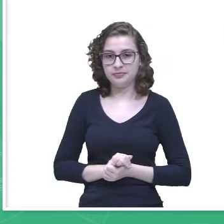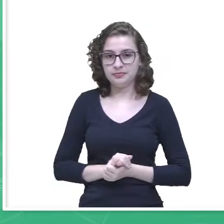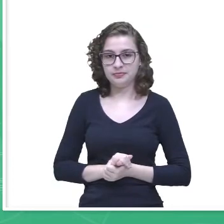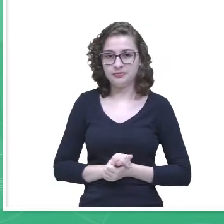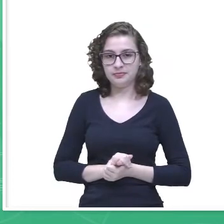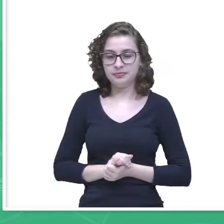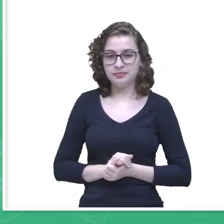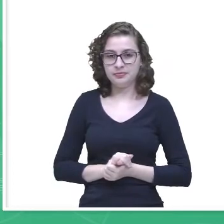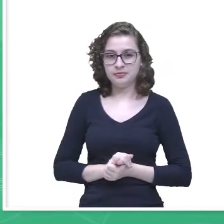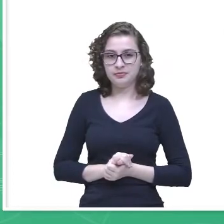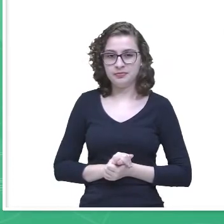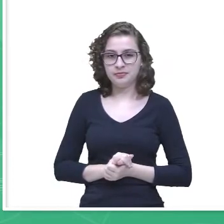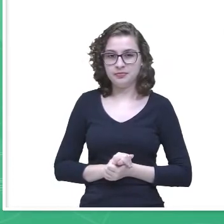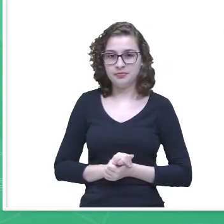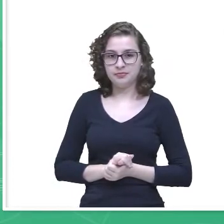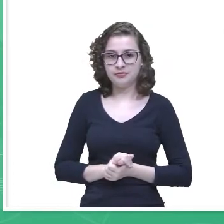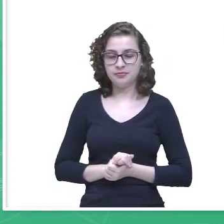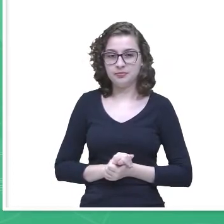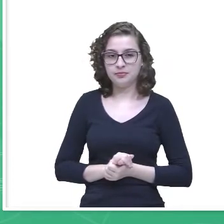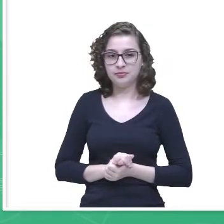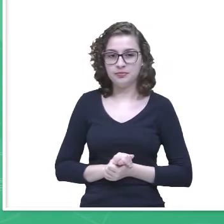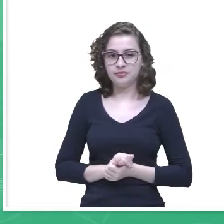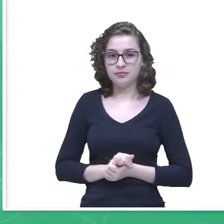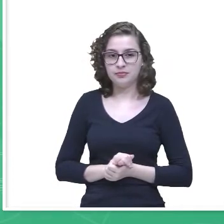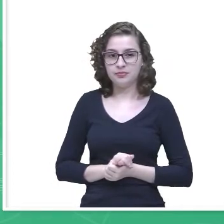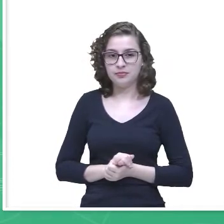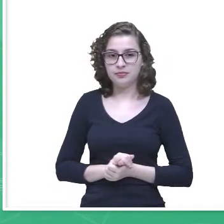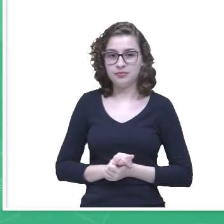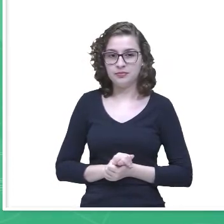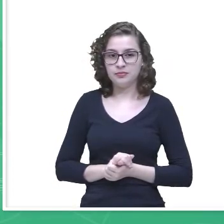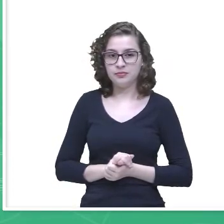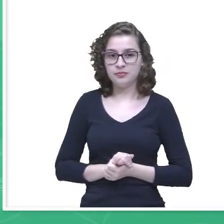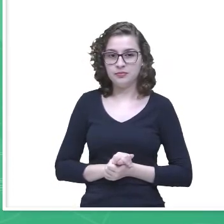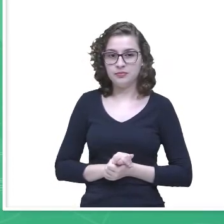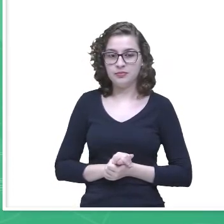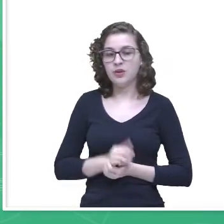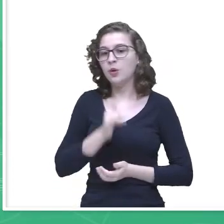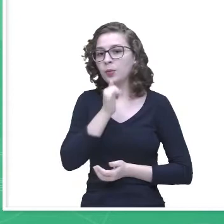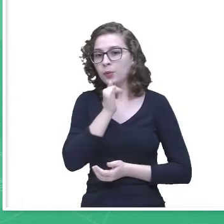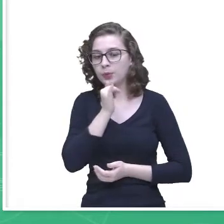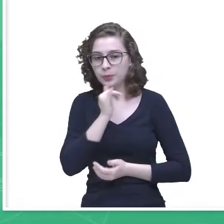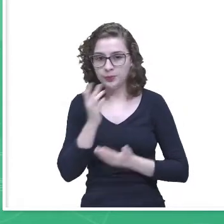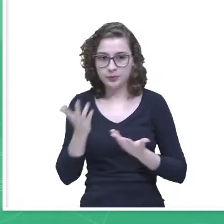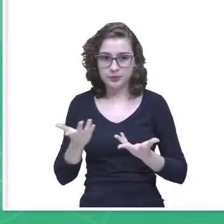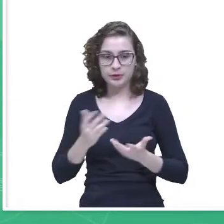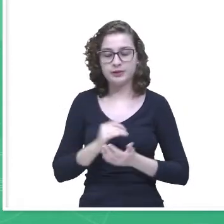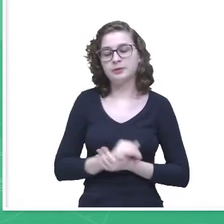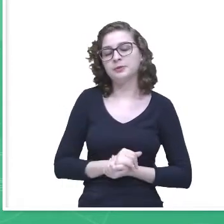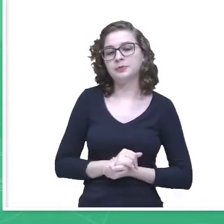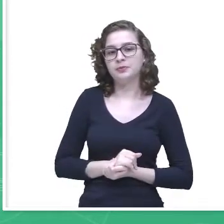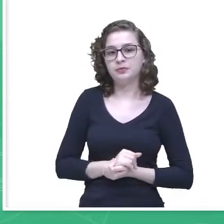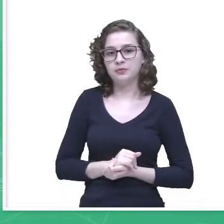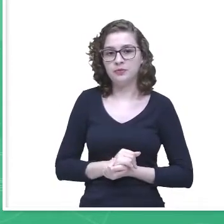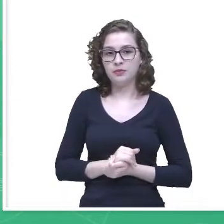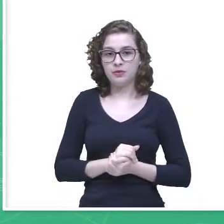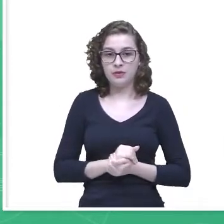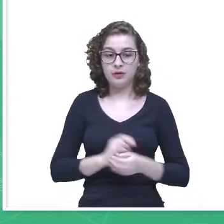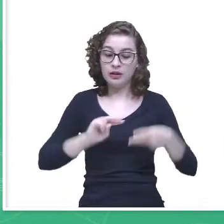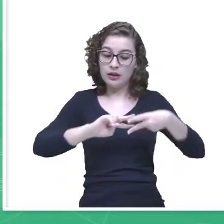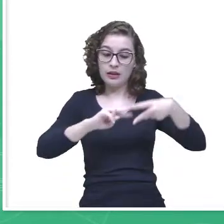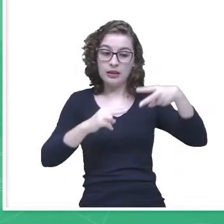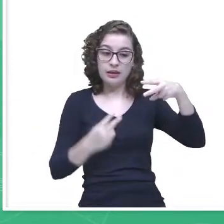meus olhos verdes. Bem, gente, o que acontece? Eu vou receber DNA de